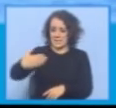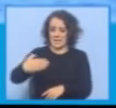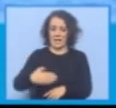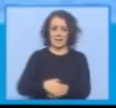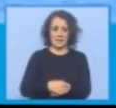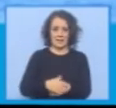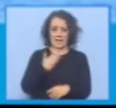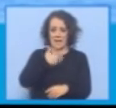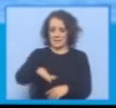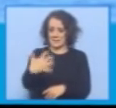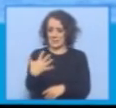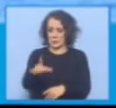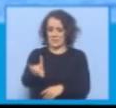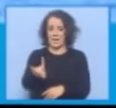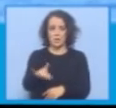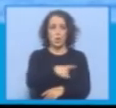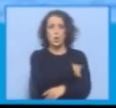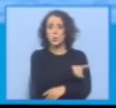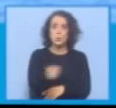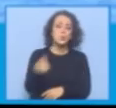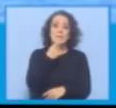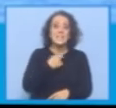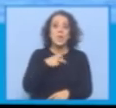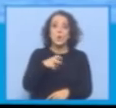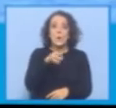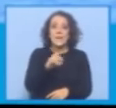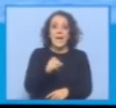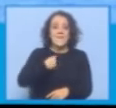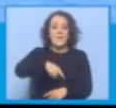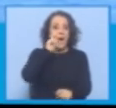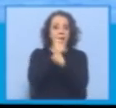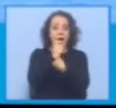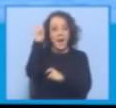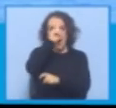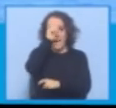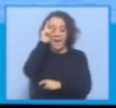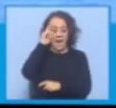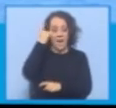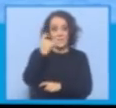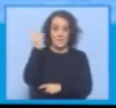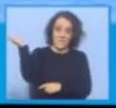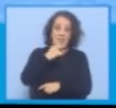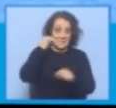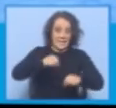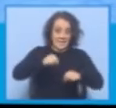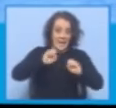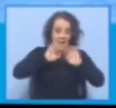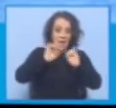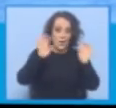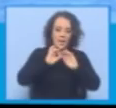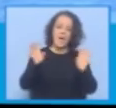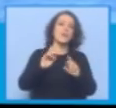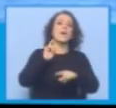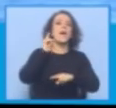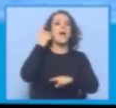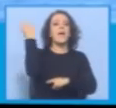até 5 ou 6, todos me dizem, Núria, vamos a ir a cabalgata, não? Sim, claro que vamos. E depois a